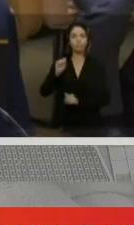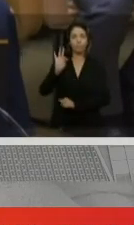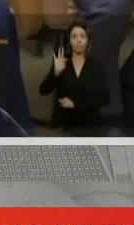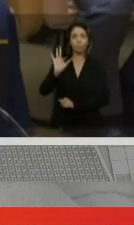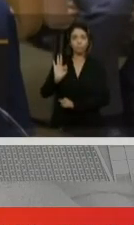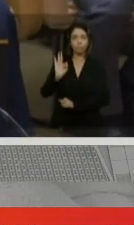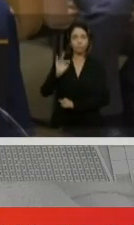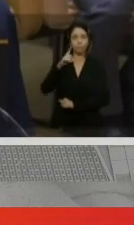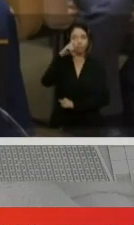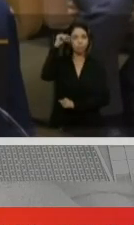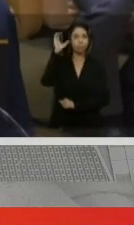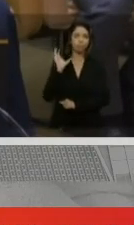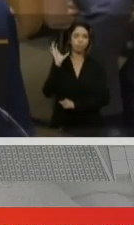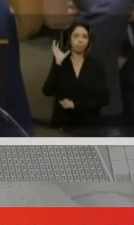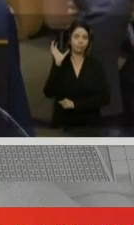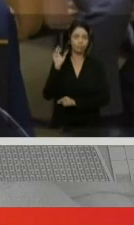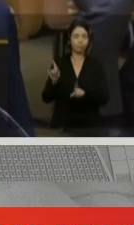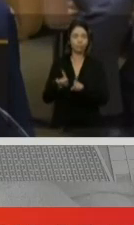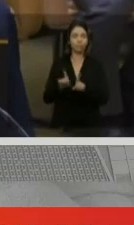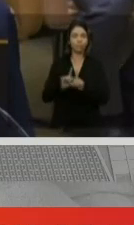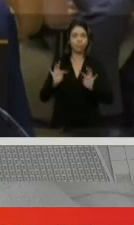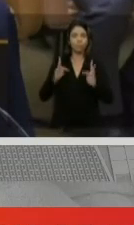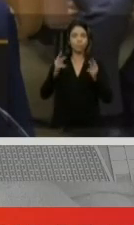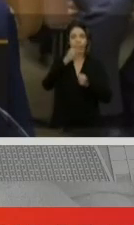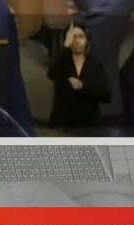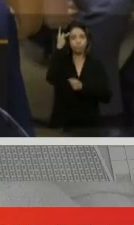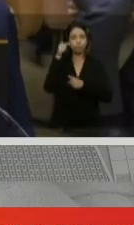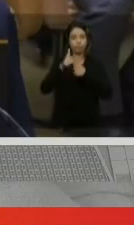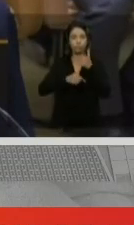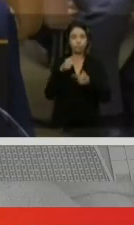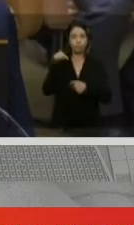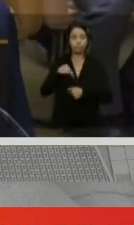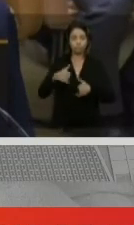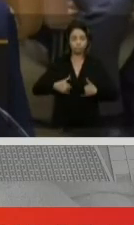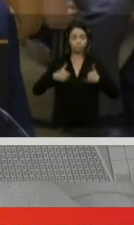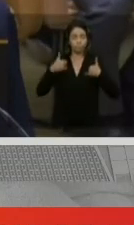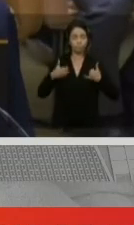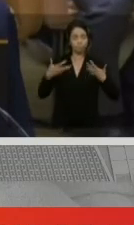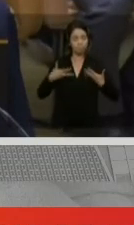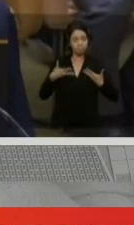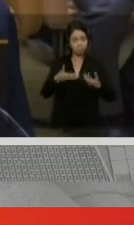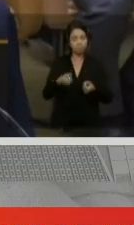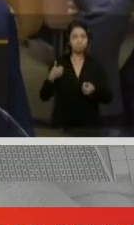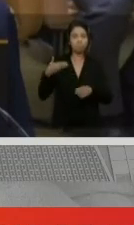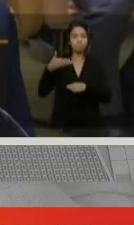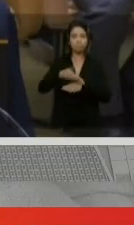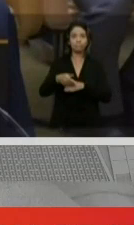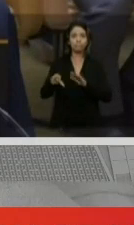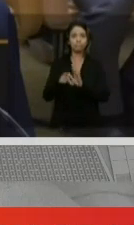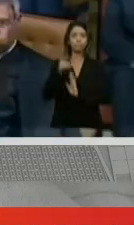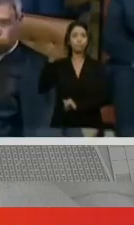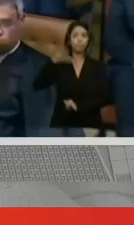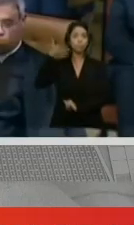essa premissa mínima de funcionamento de uma sociedade livre vão ser punidos. Então, acho isso muito importante. E acho que é